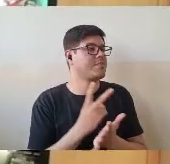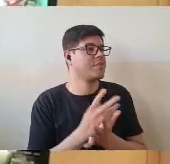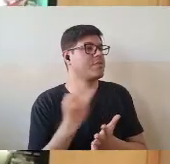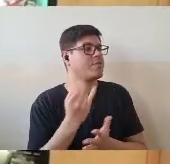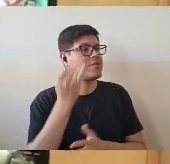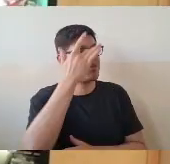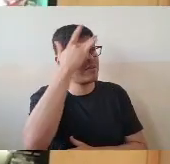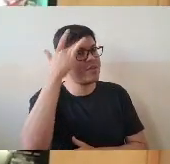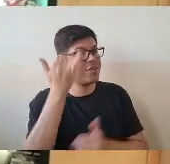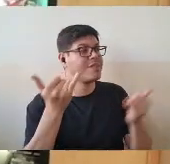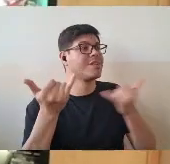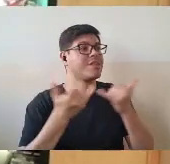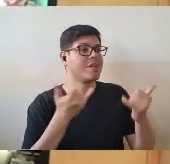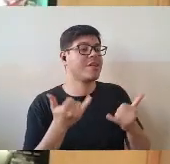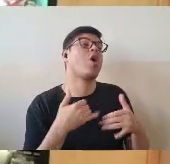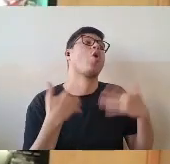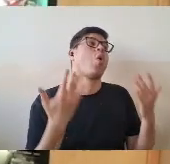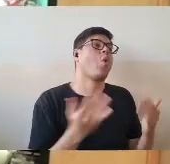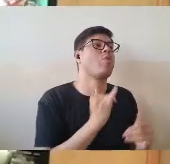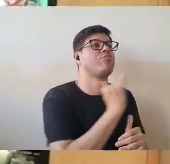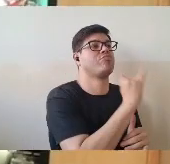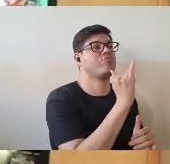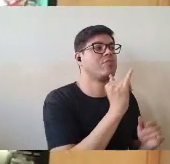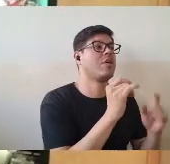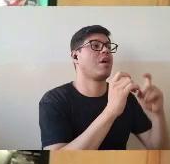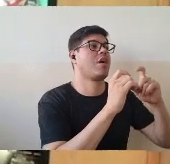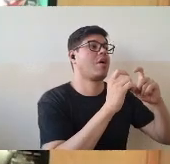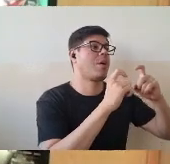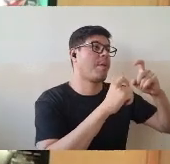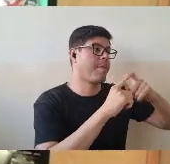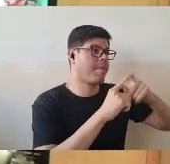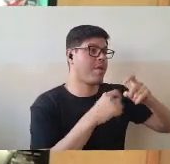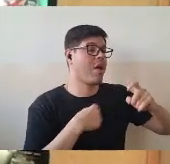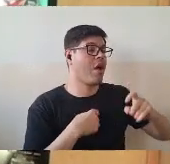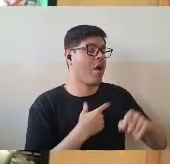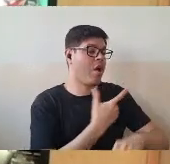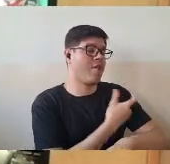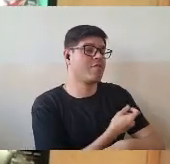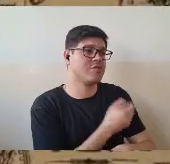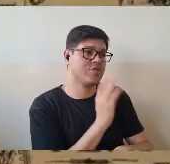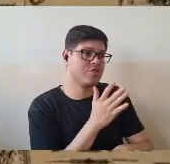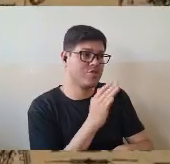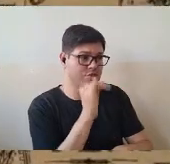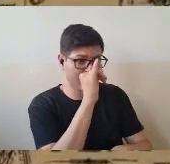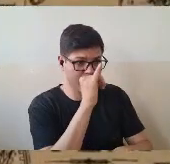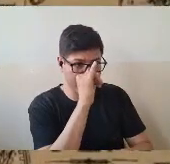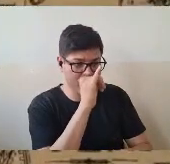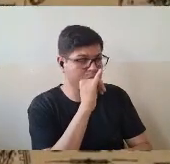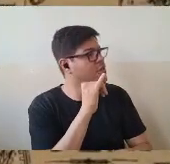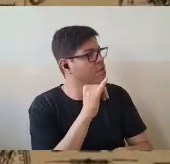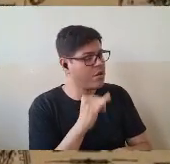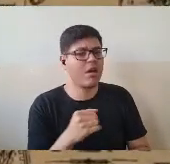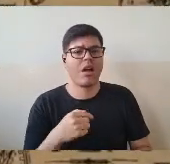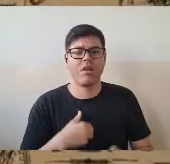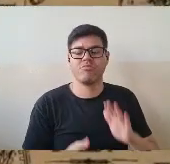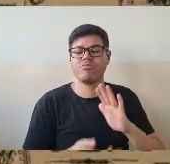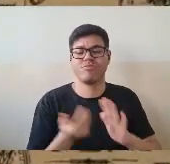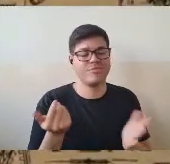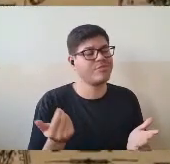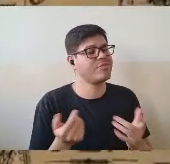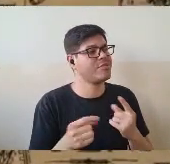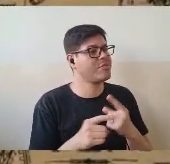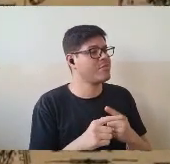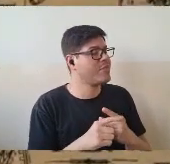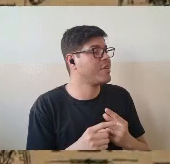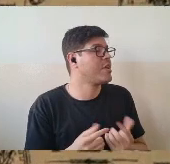errou algum diagnóstico? Sim. Acho que sim, não. Veja bem, às vezes você tem que realmente retificar o que você